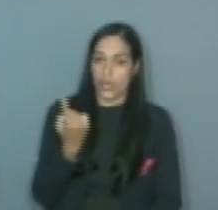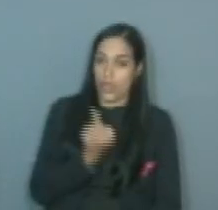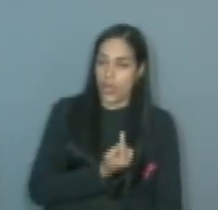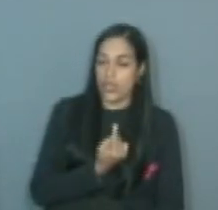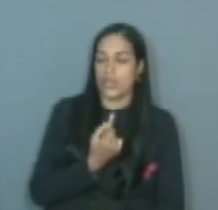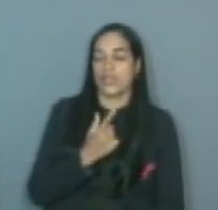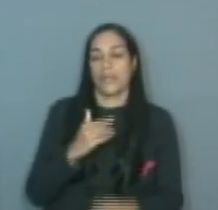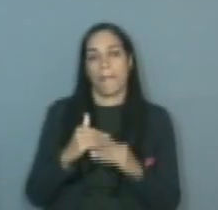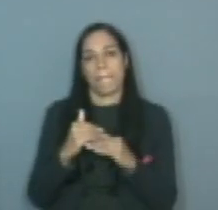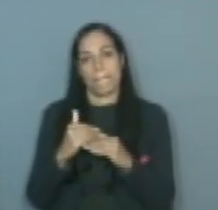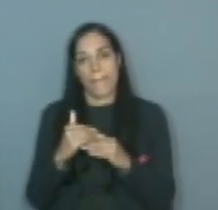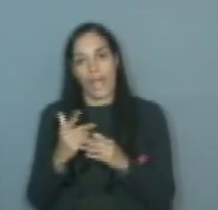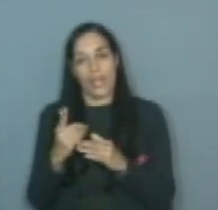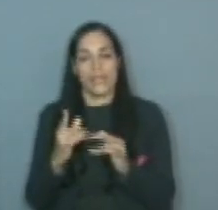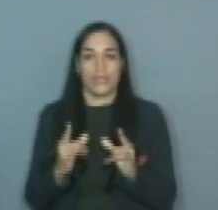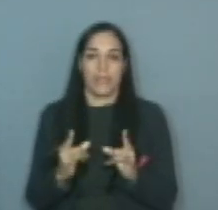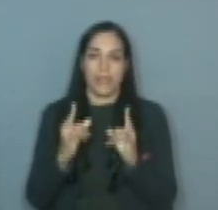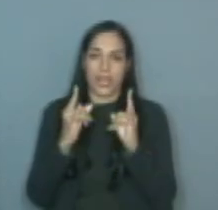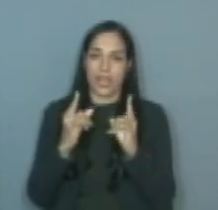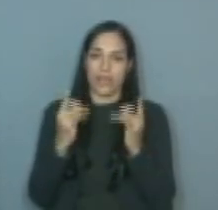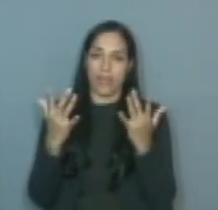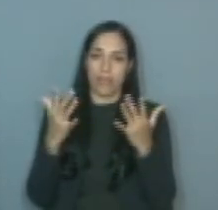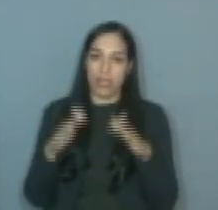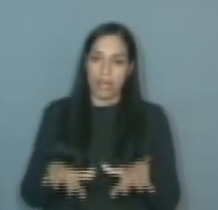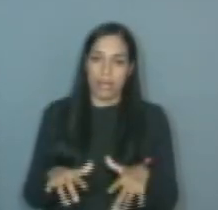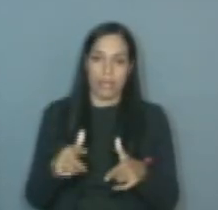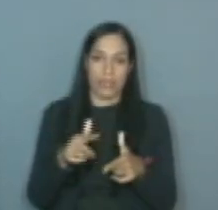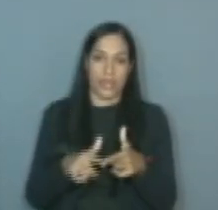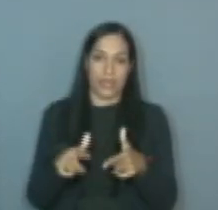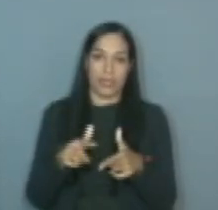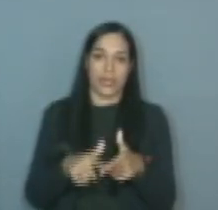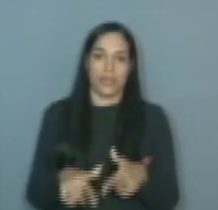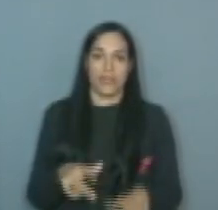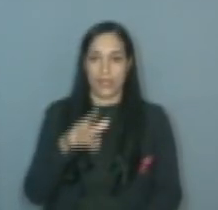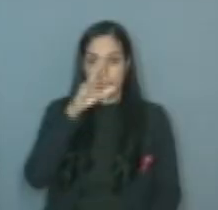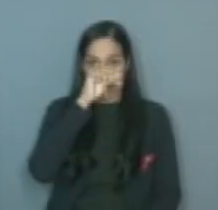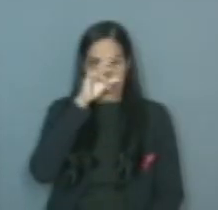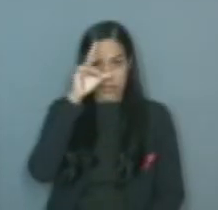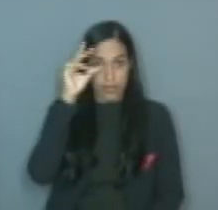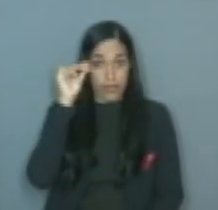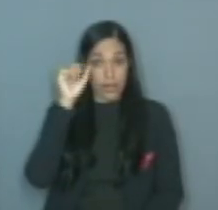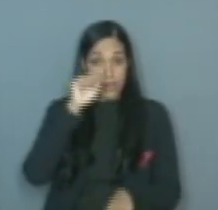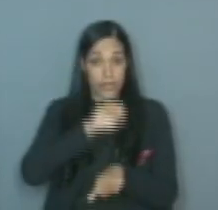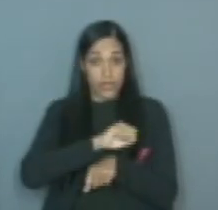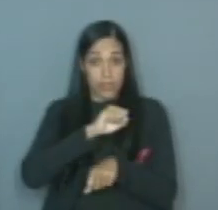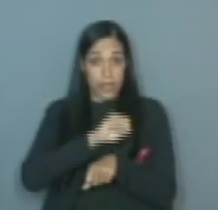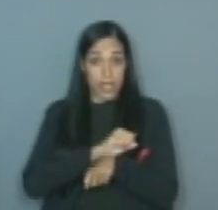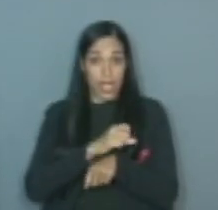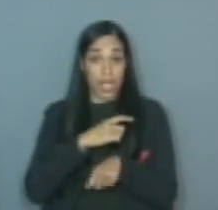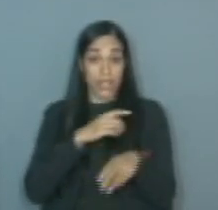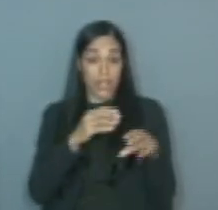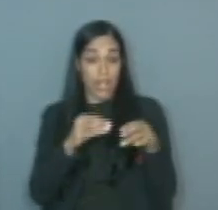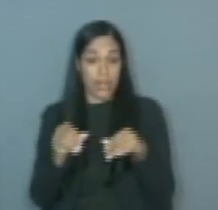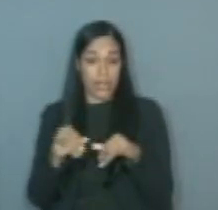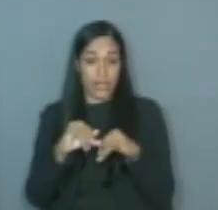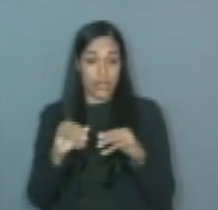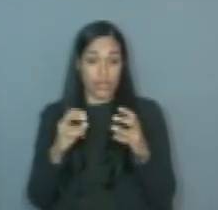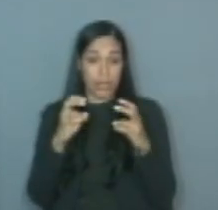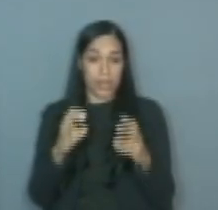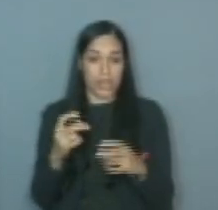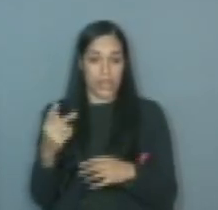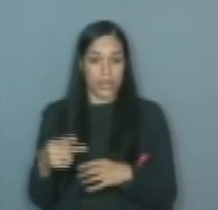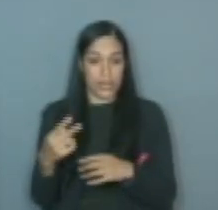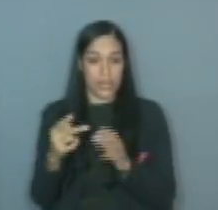um prédio que pode causar uma tragédia. Será que a Prefeitura vai esperar que tenhamos uma areia branca de Jaboatão aqui em